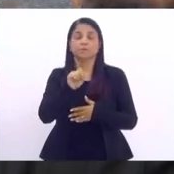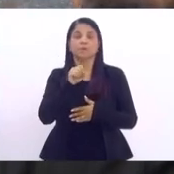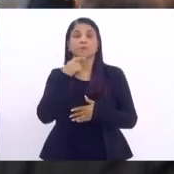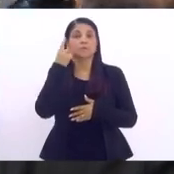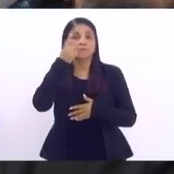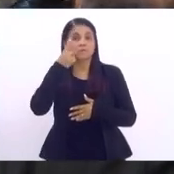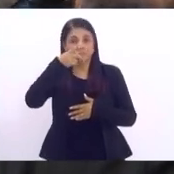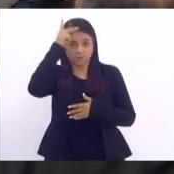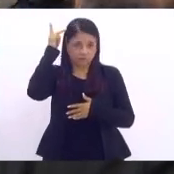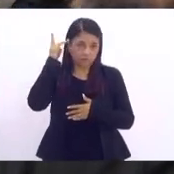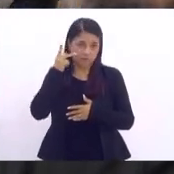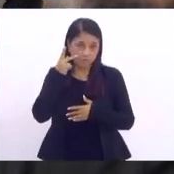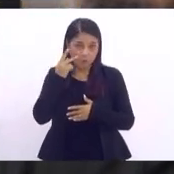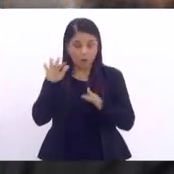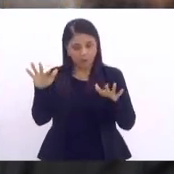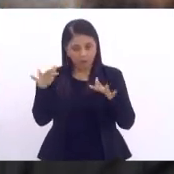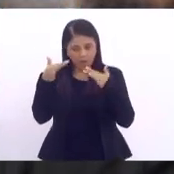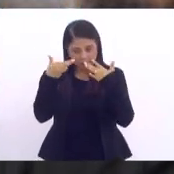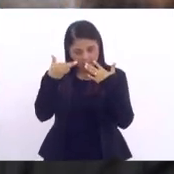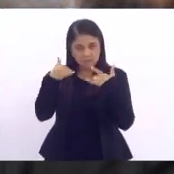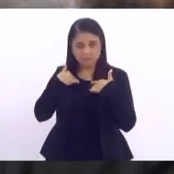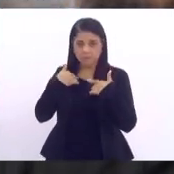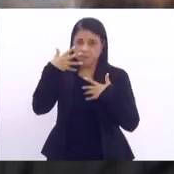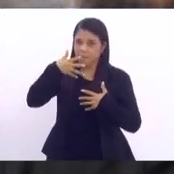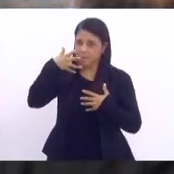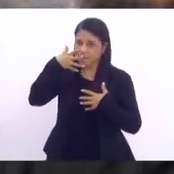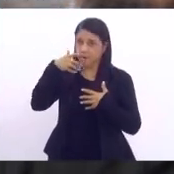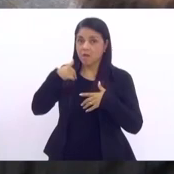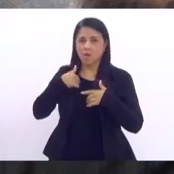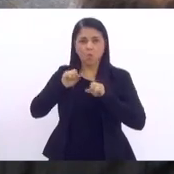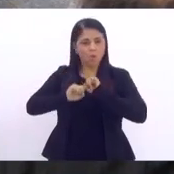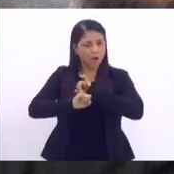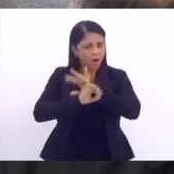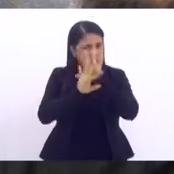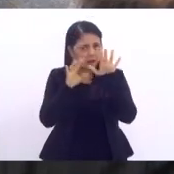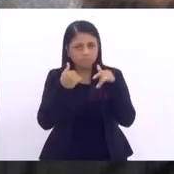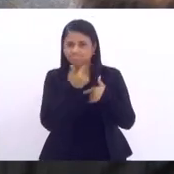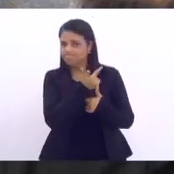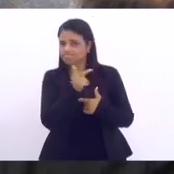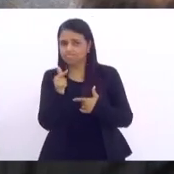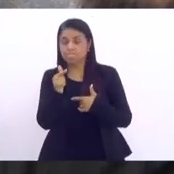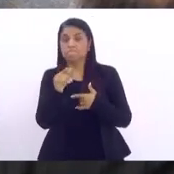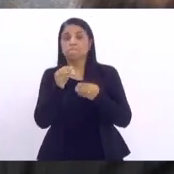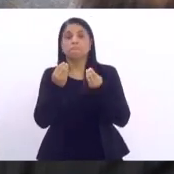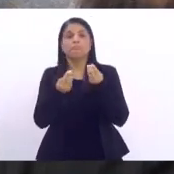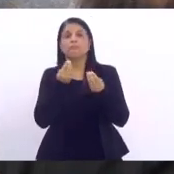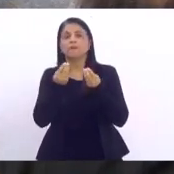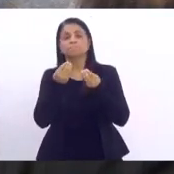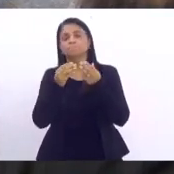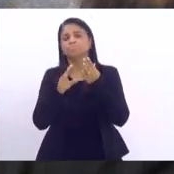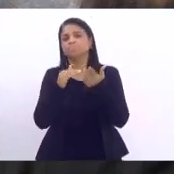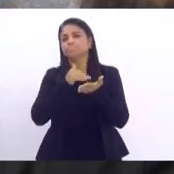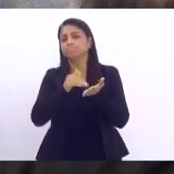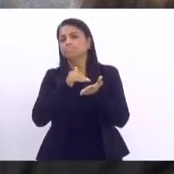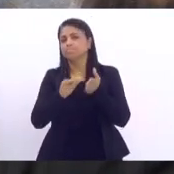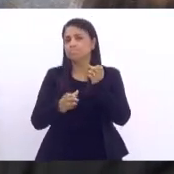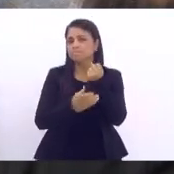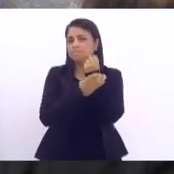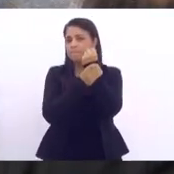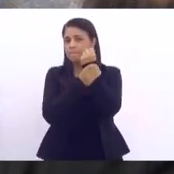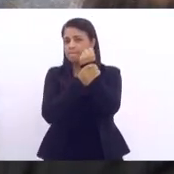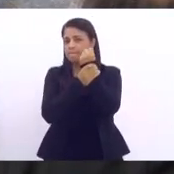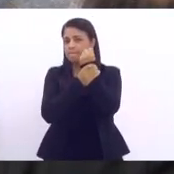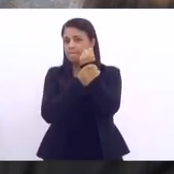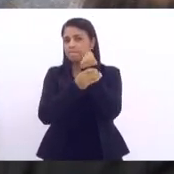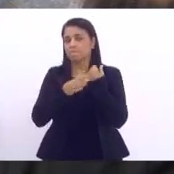falar. Eu não tenho clareza que deverá a Secretaria de Segurança estar no FISED.